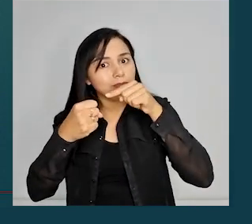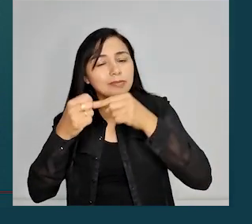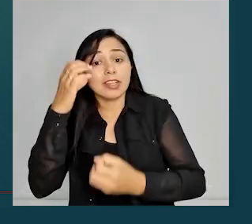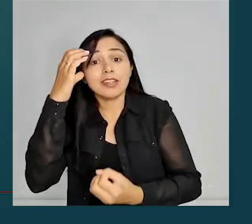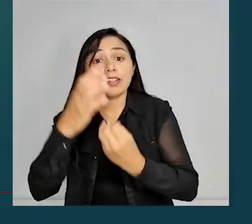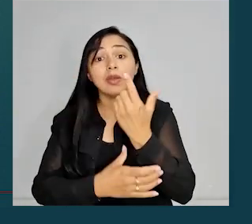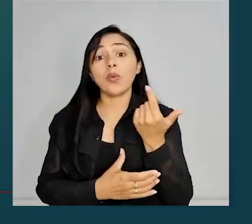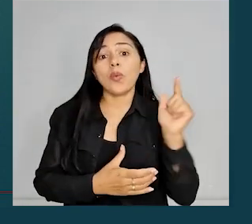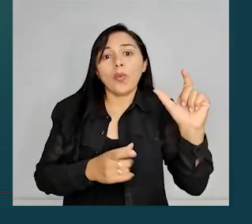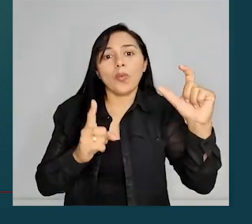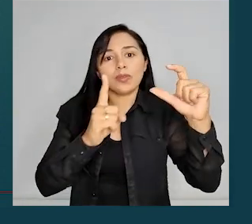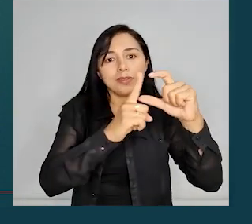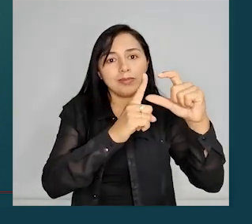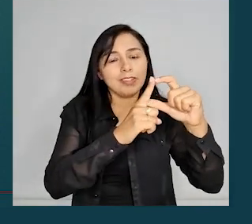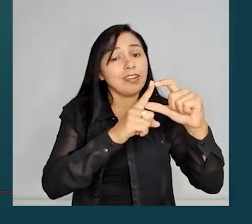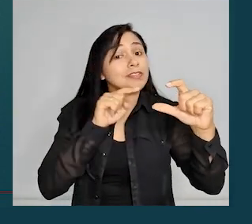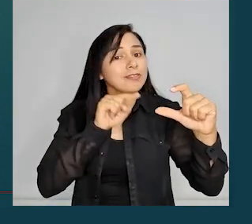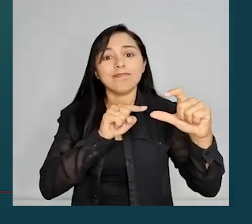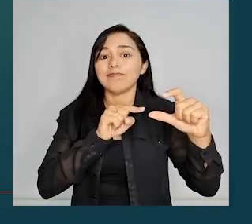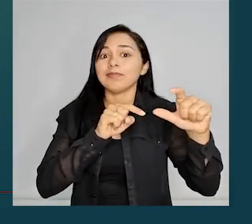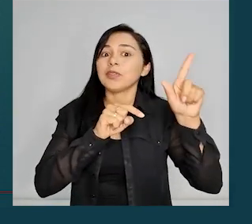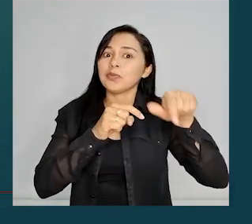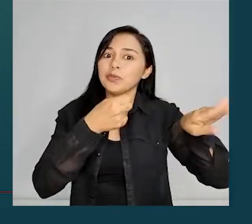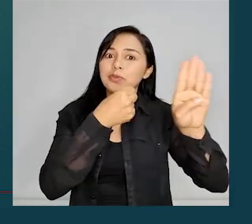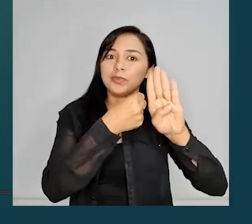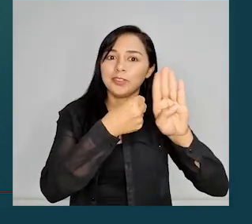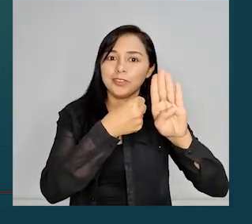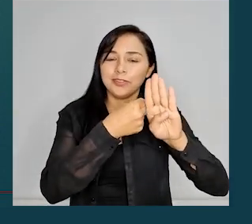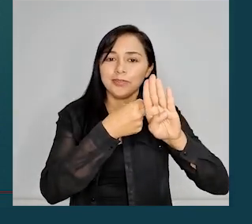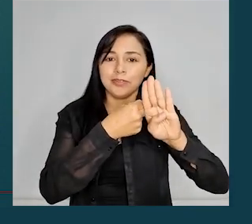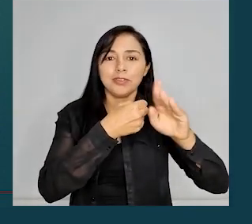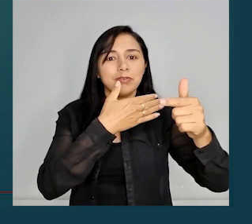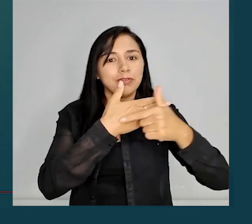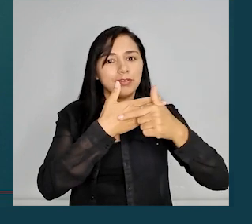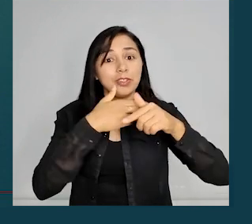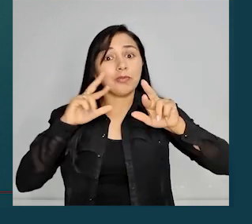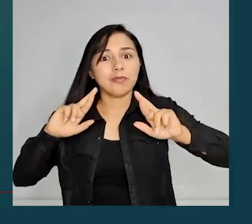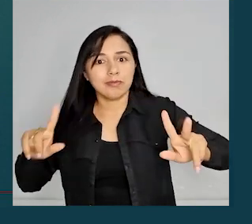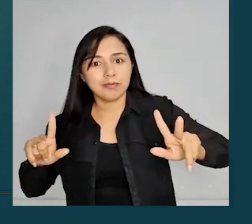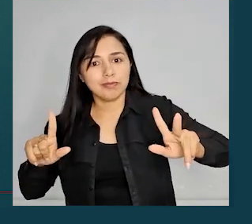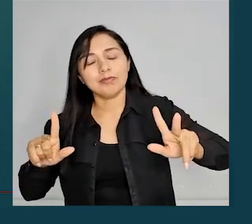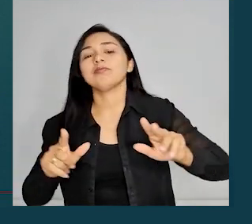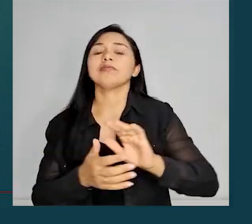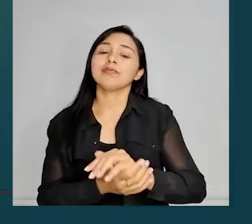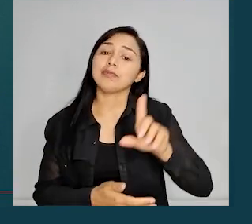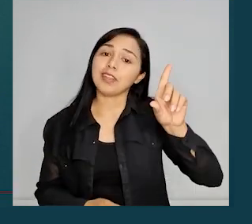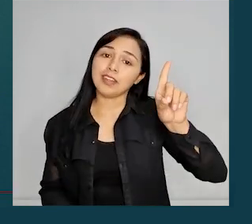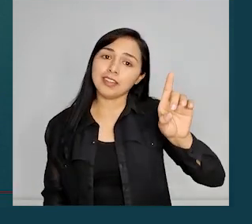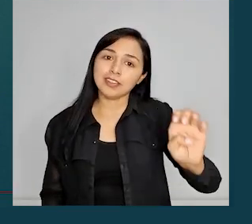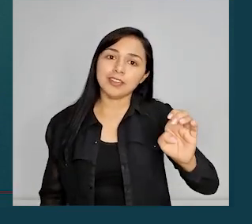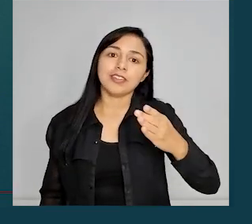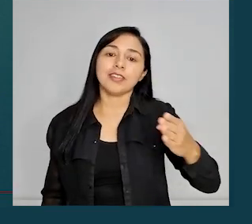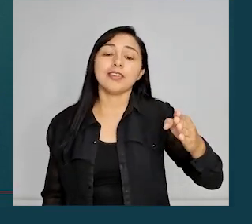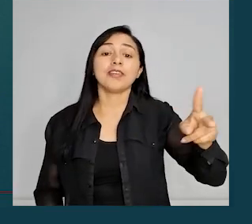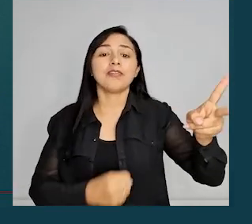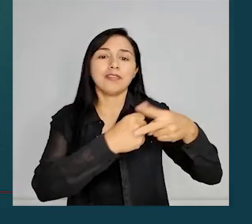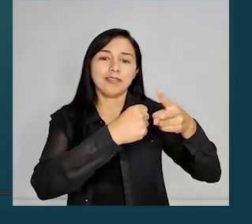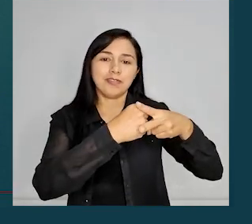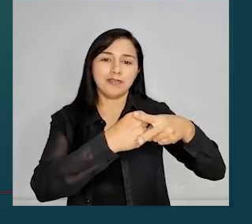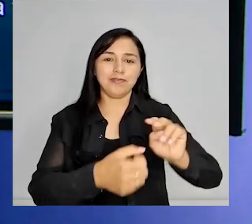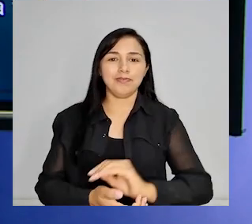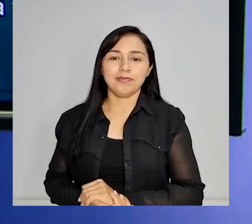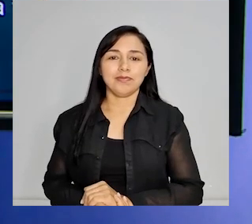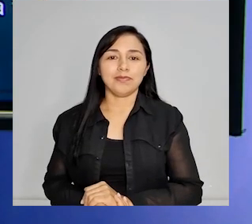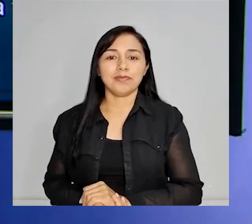se formar outra palavra, que no caso é um substantivo. E esse substantivo vai ser chamado de deverbais, tá